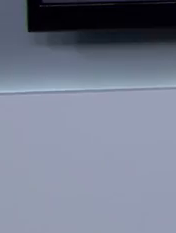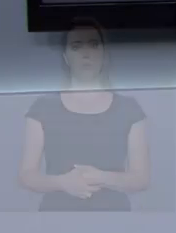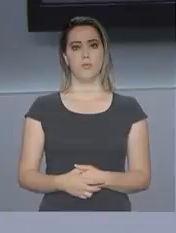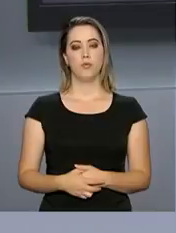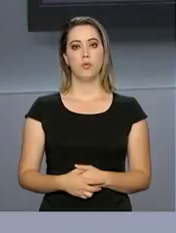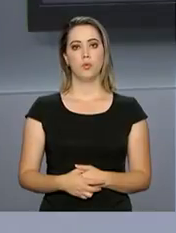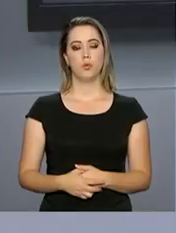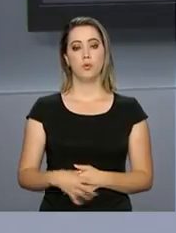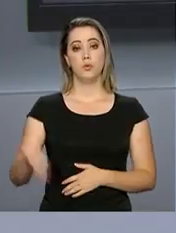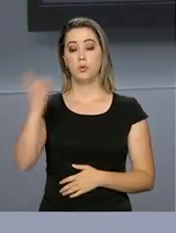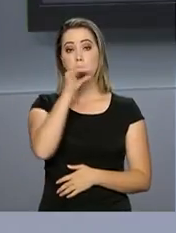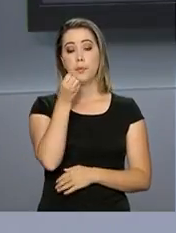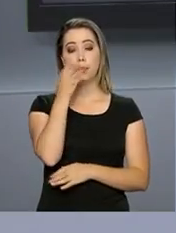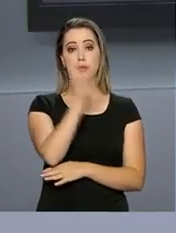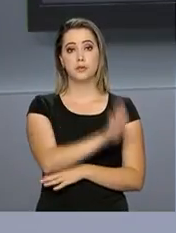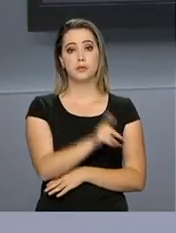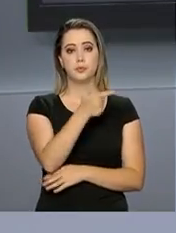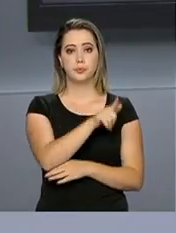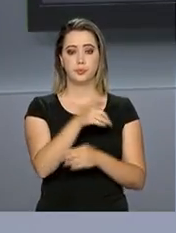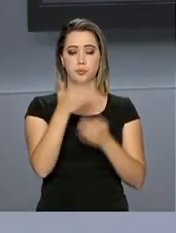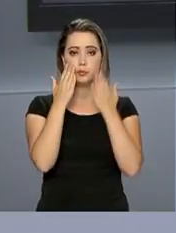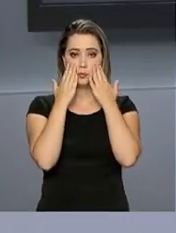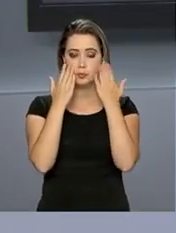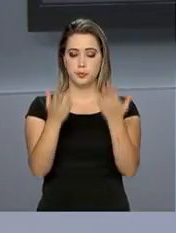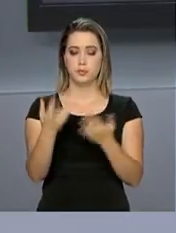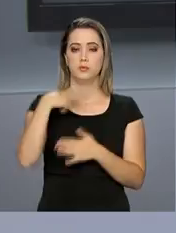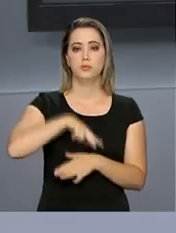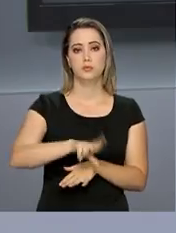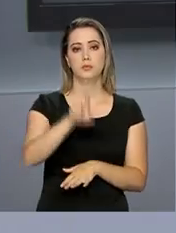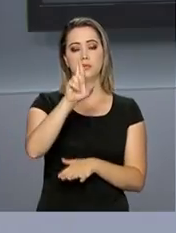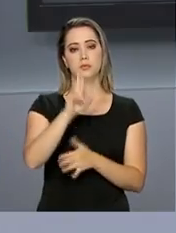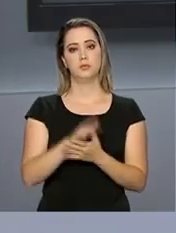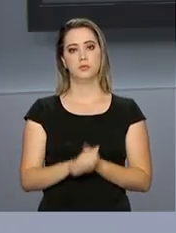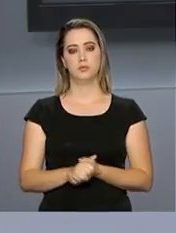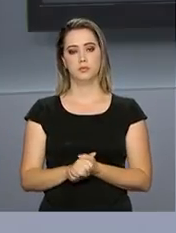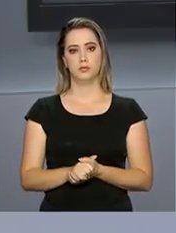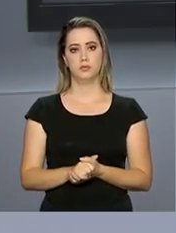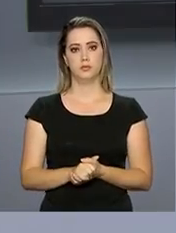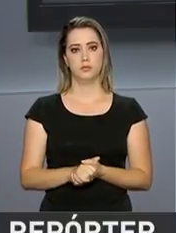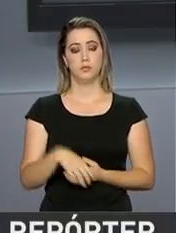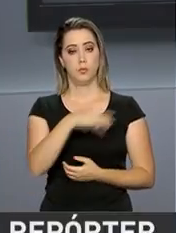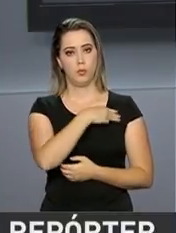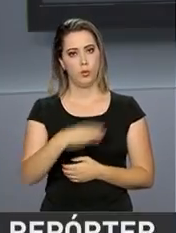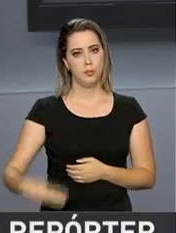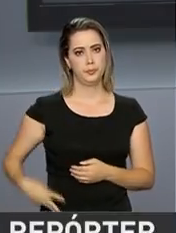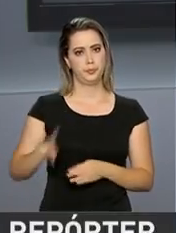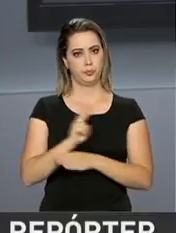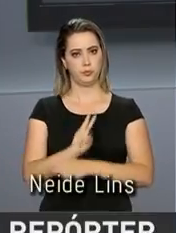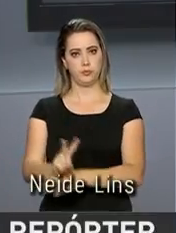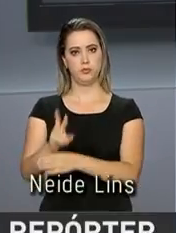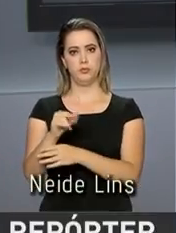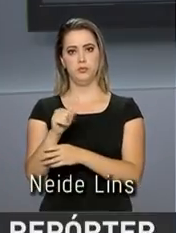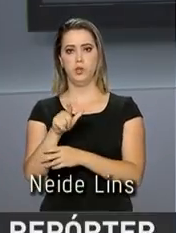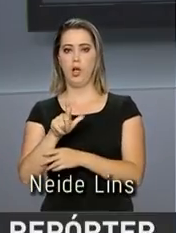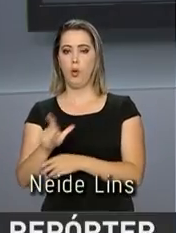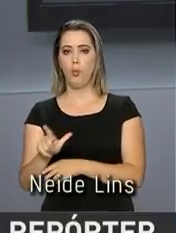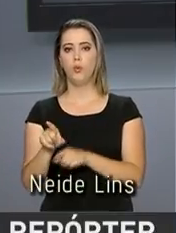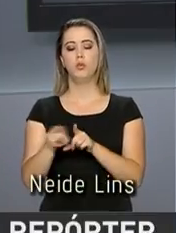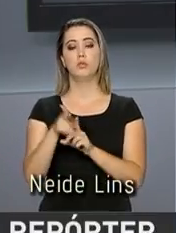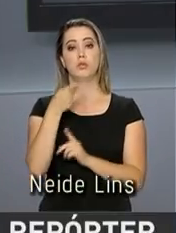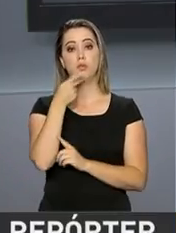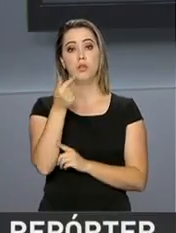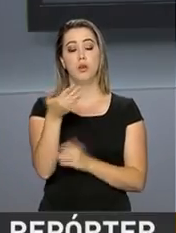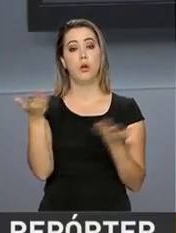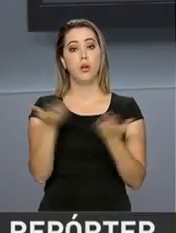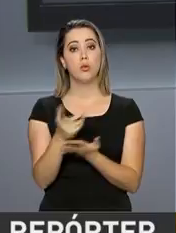olá boa tarde estamos de volta com mais uma edição do repórter nbr o ministro da defesa raúl jungmann fez